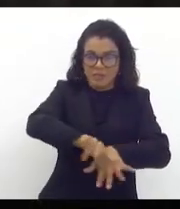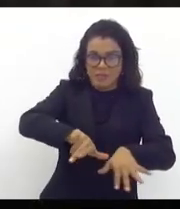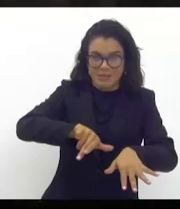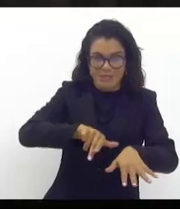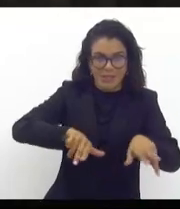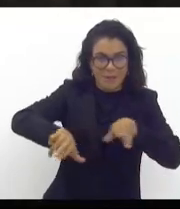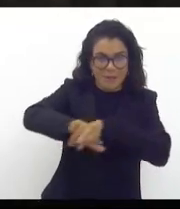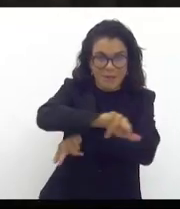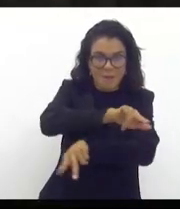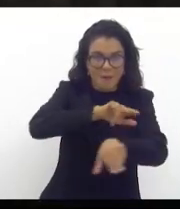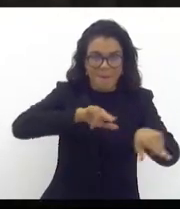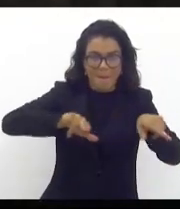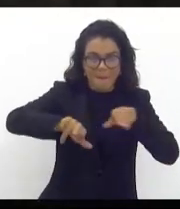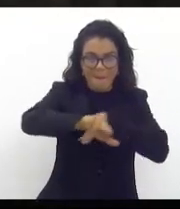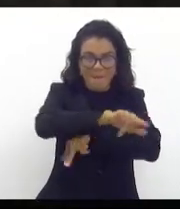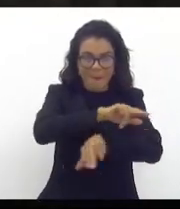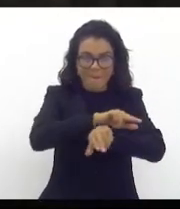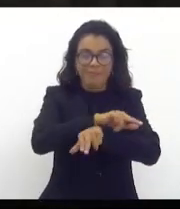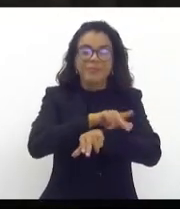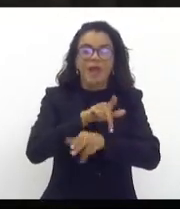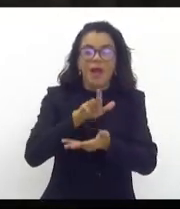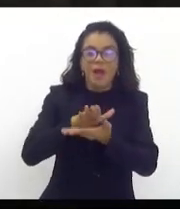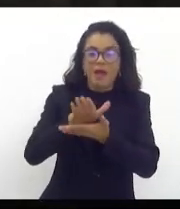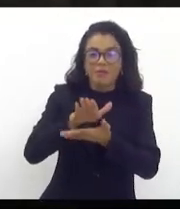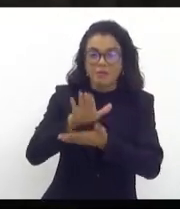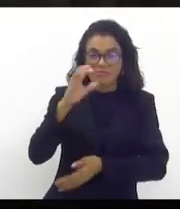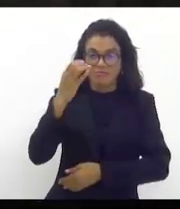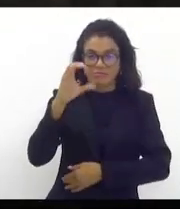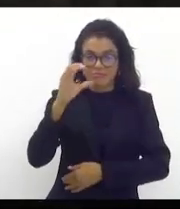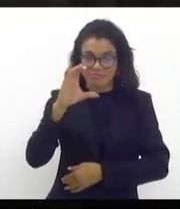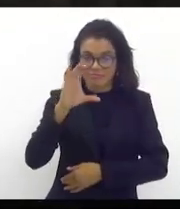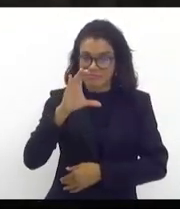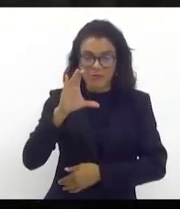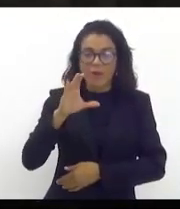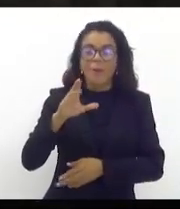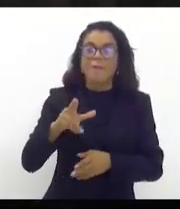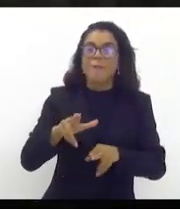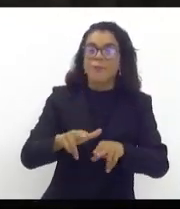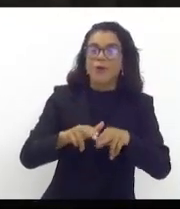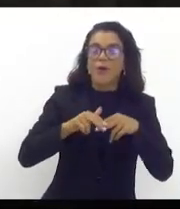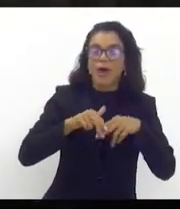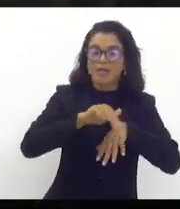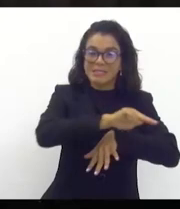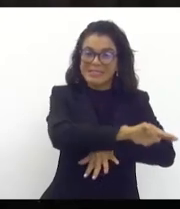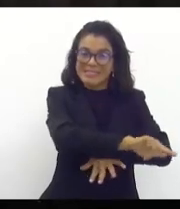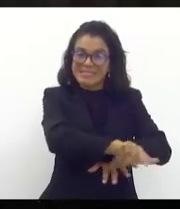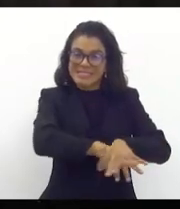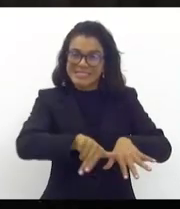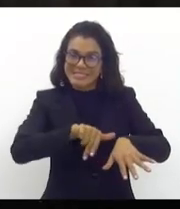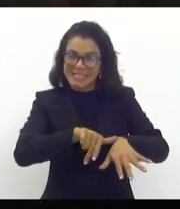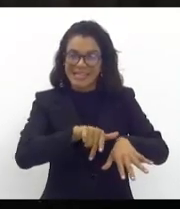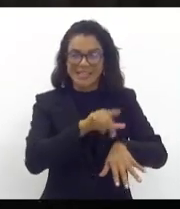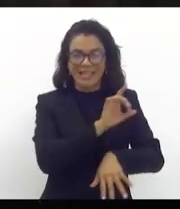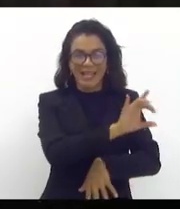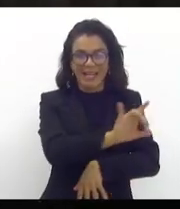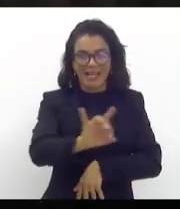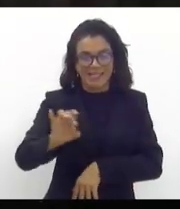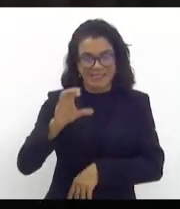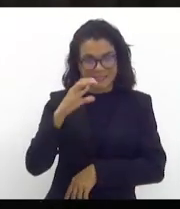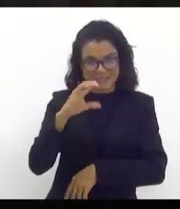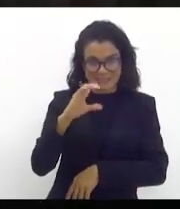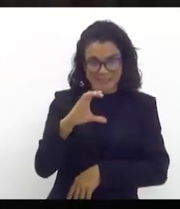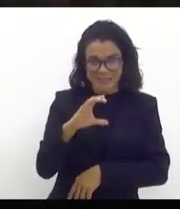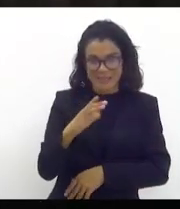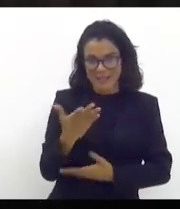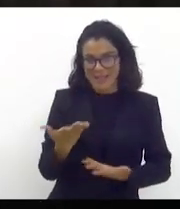seja, ela diversifica a produção científica a partir da própria diversificação dos cientistas. Então,